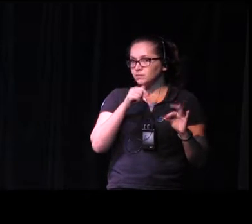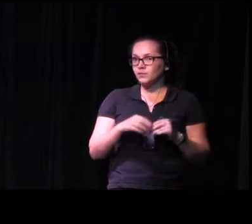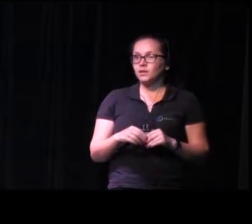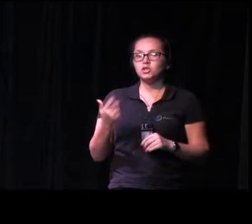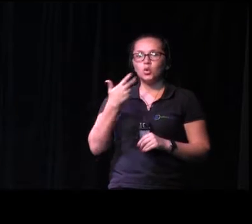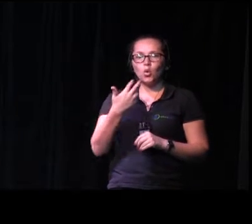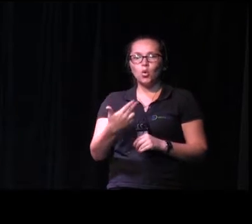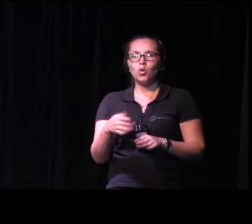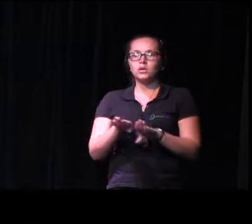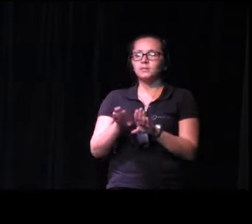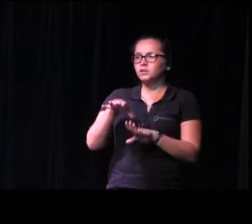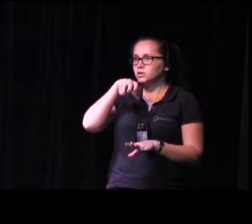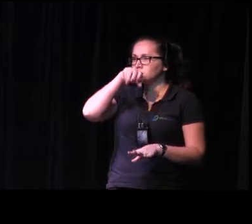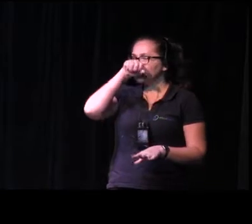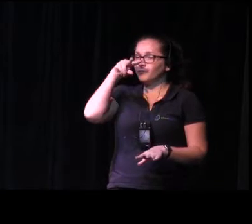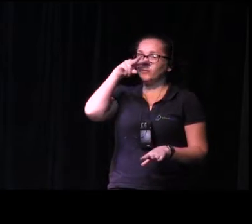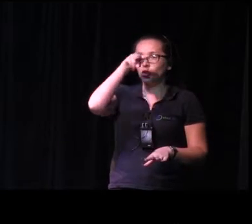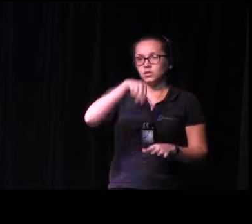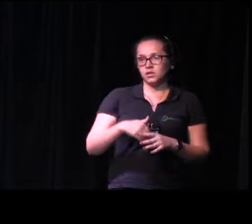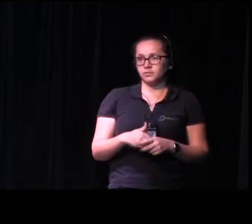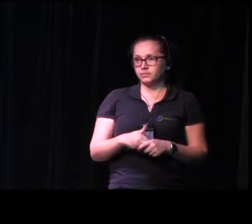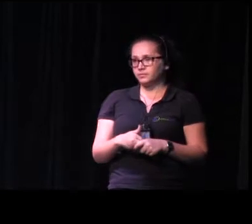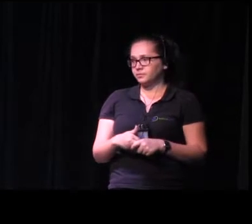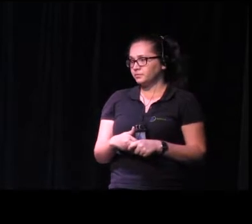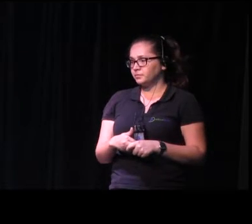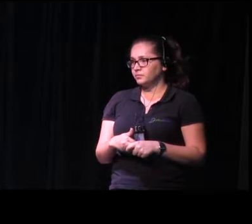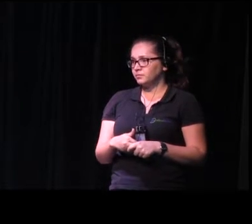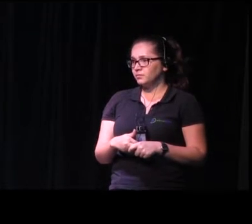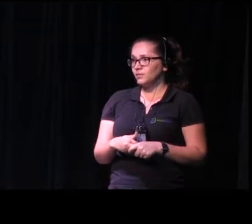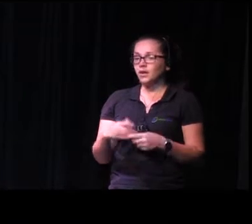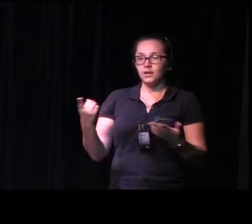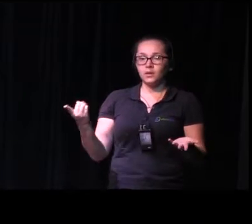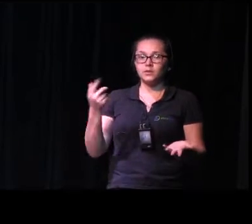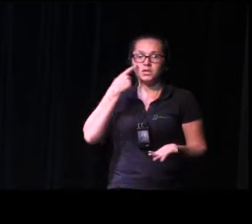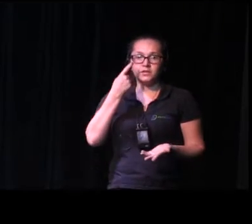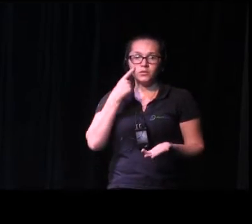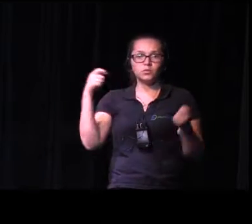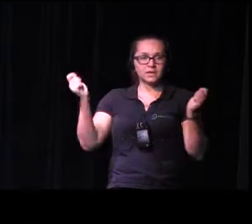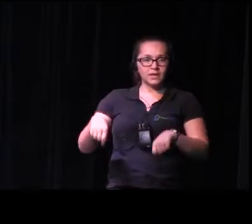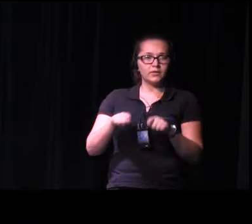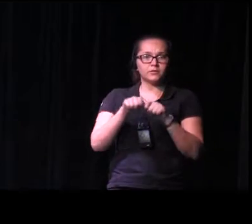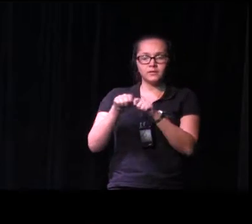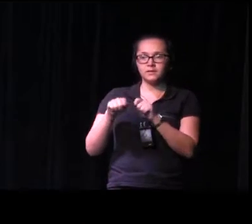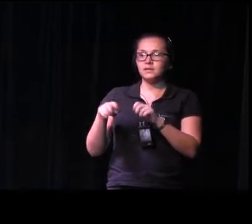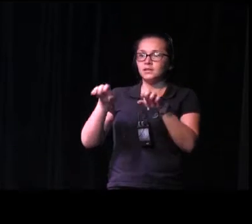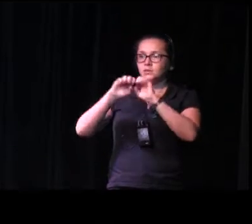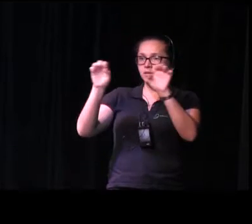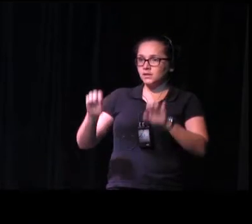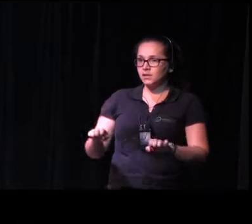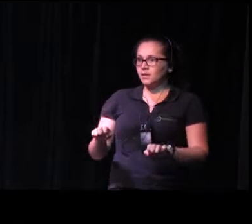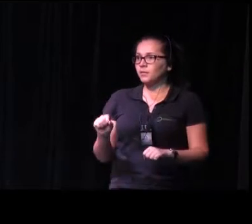água, de cor e de cheiro muito forte. Então, uma forma